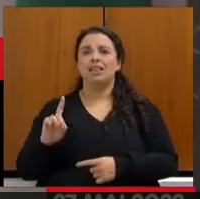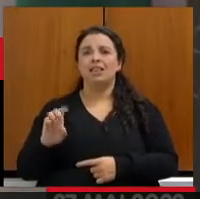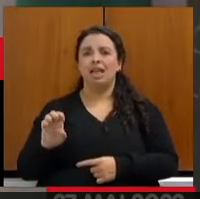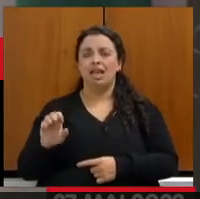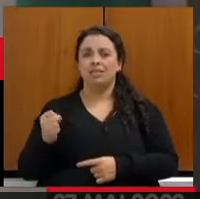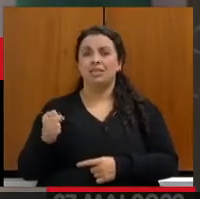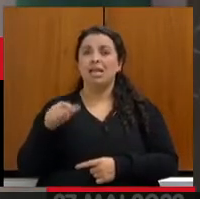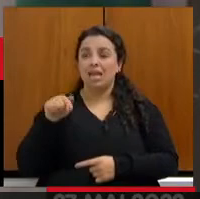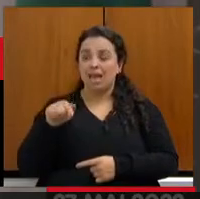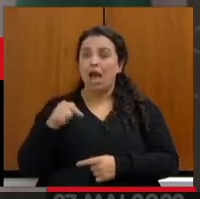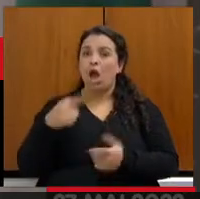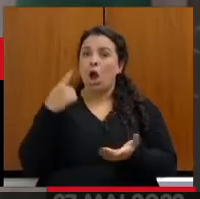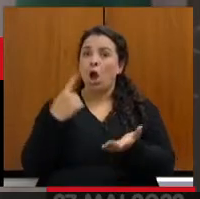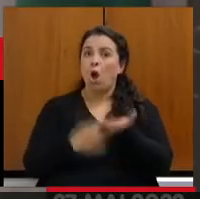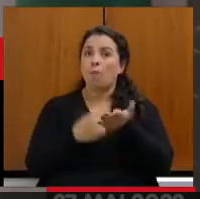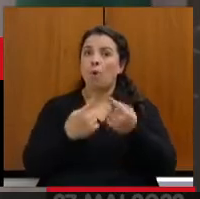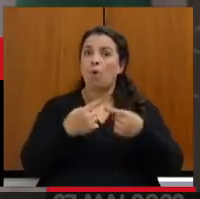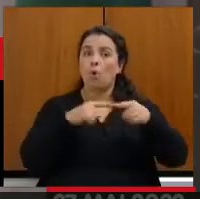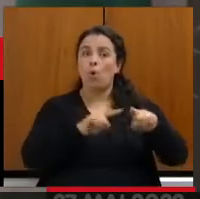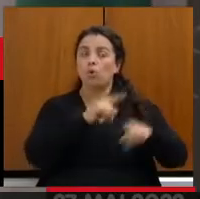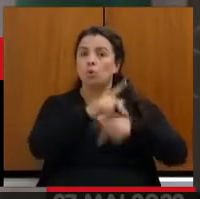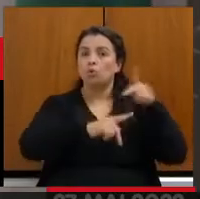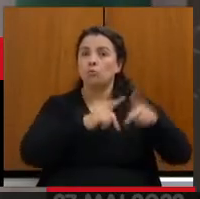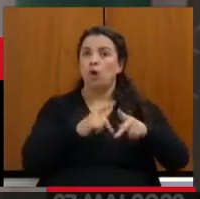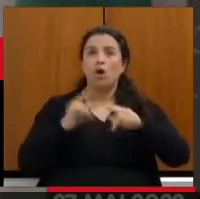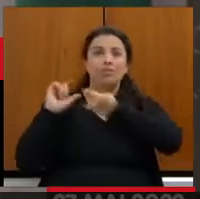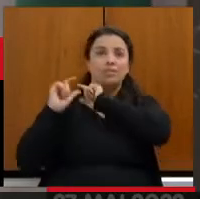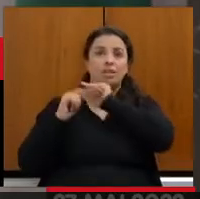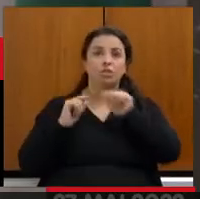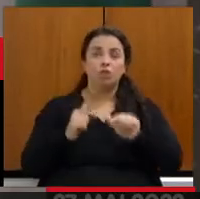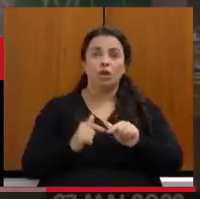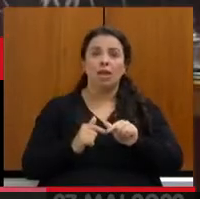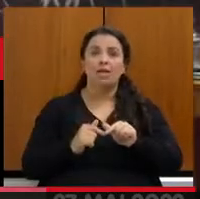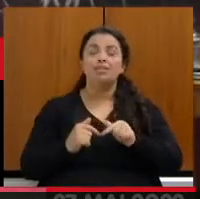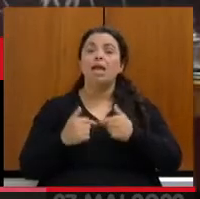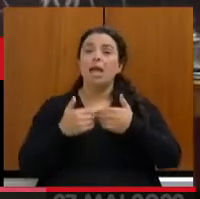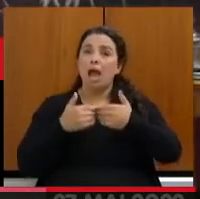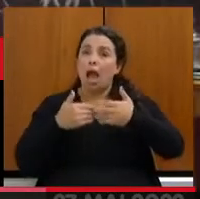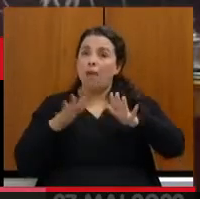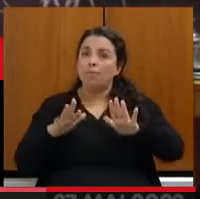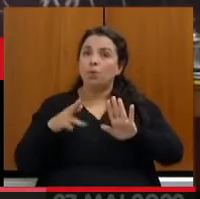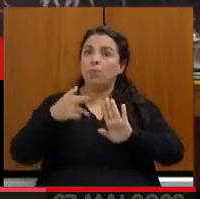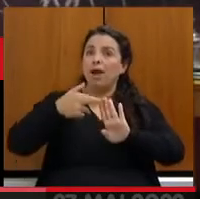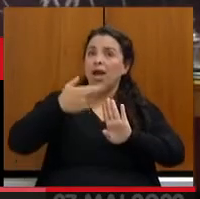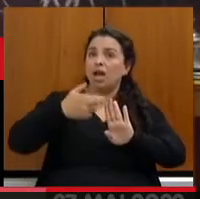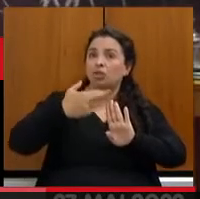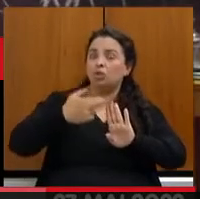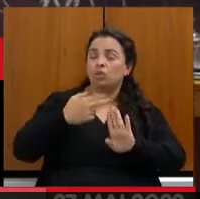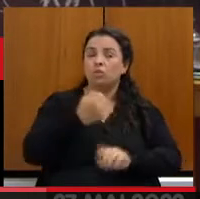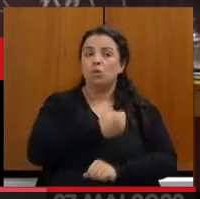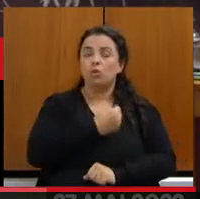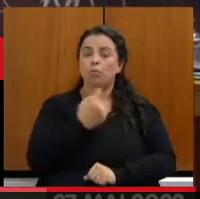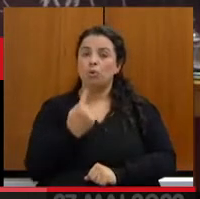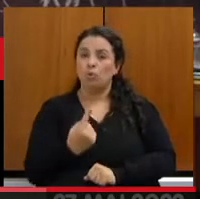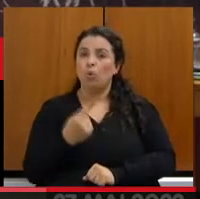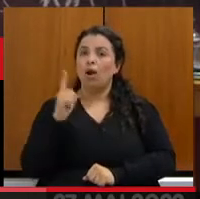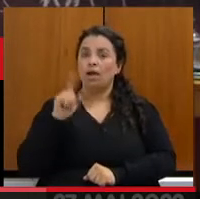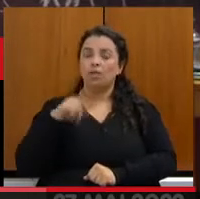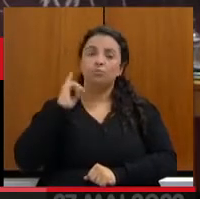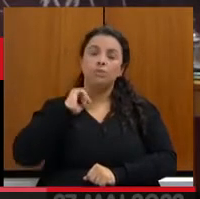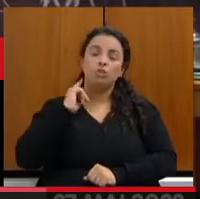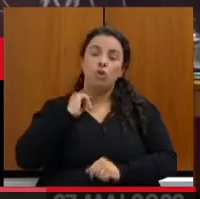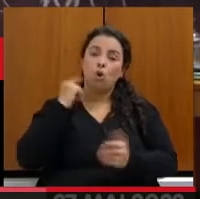dos povos e comunidades tradicionais e abriu uma resolução nº 1 de Minas Gerais com